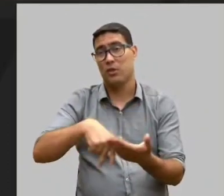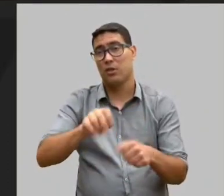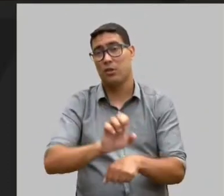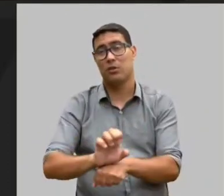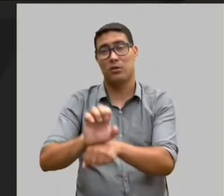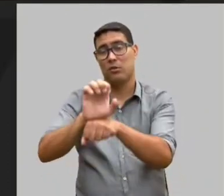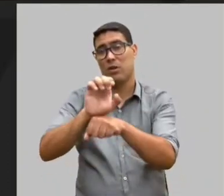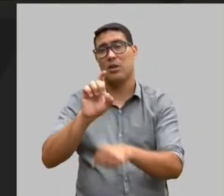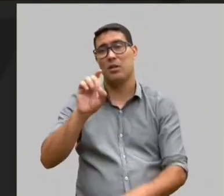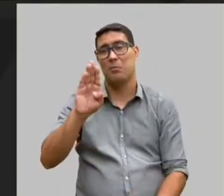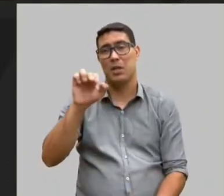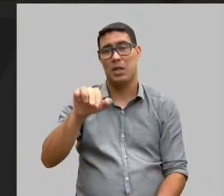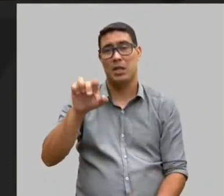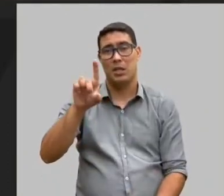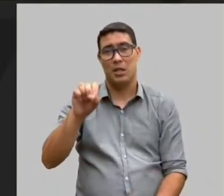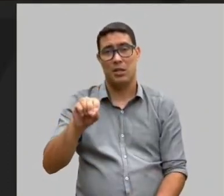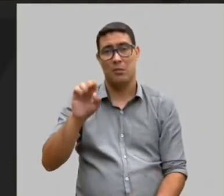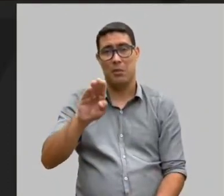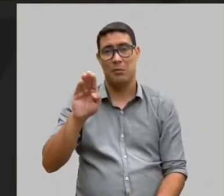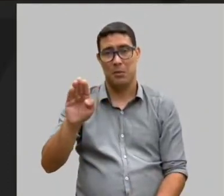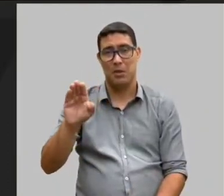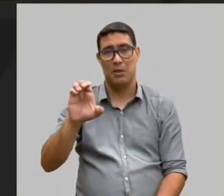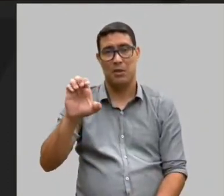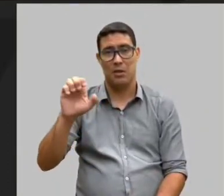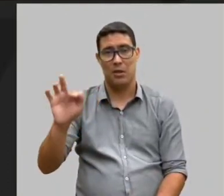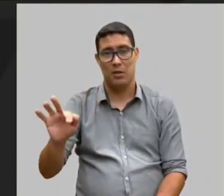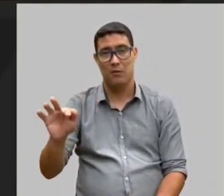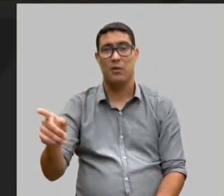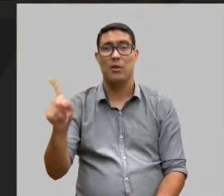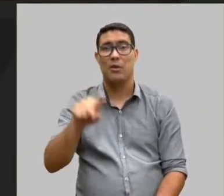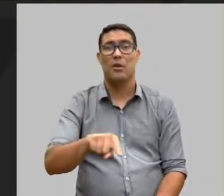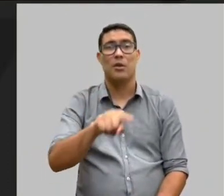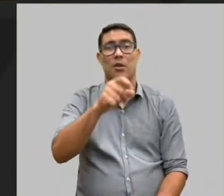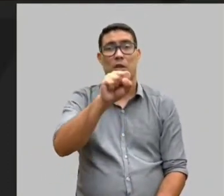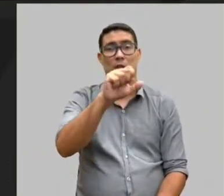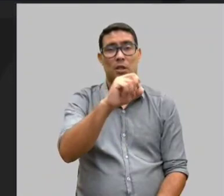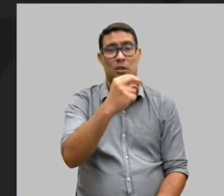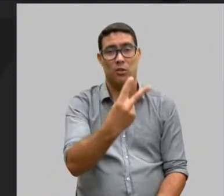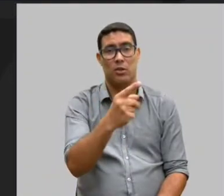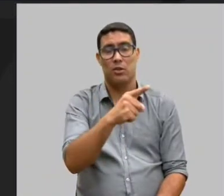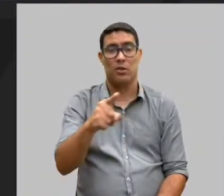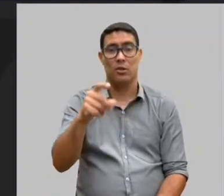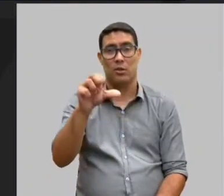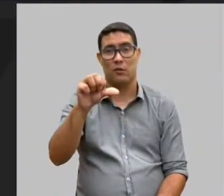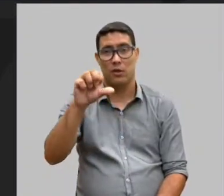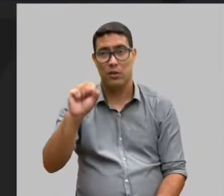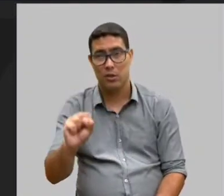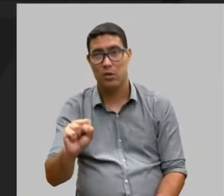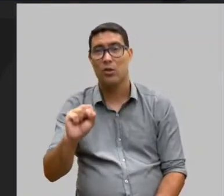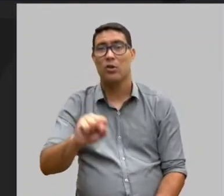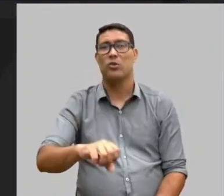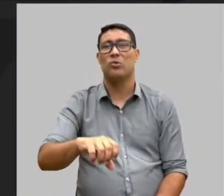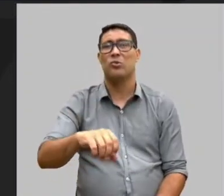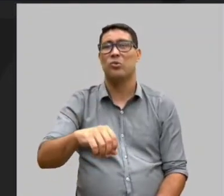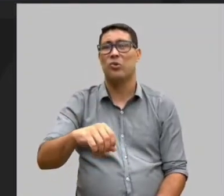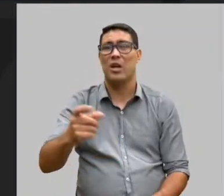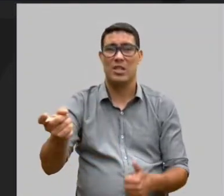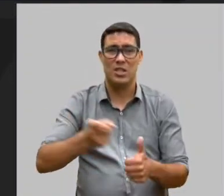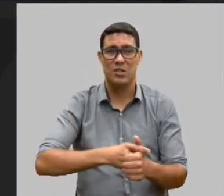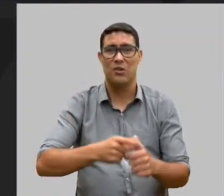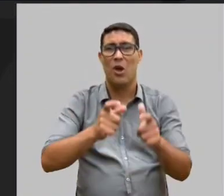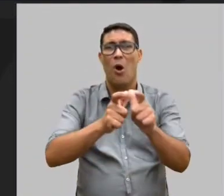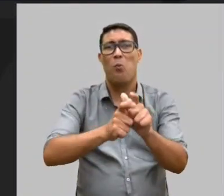Estado em 82 entre 82 e 98 a evolução da dívida do Estado disparou mais de 61% justamente por